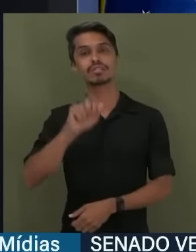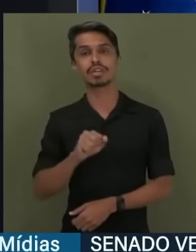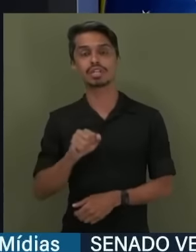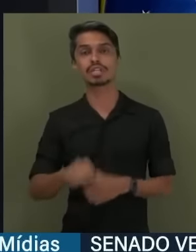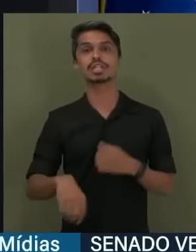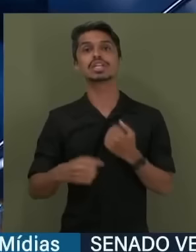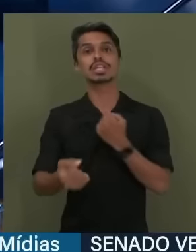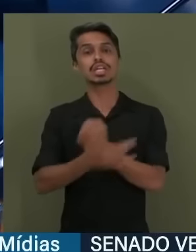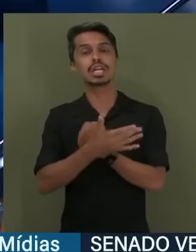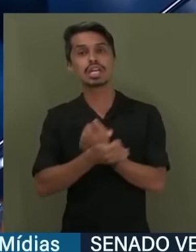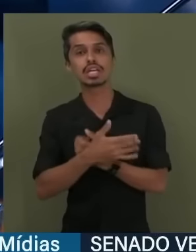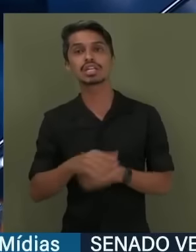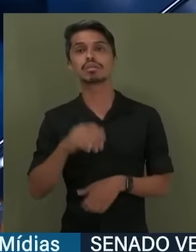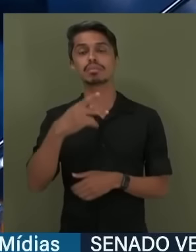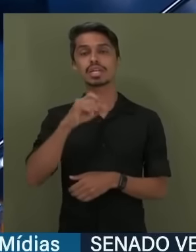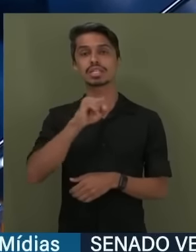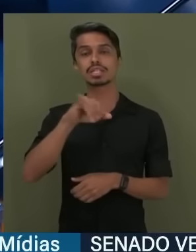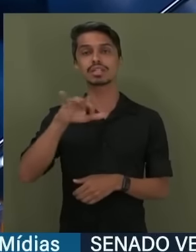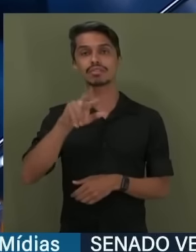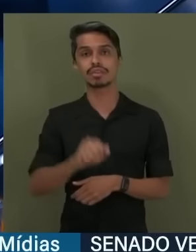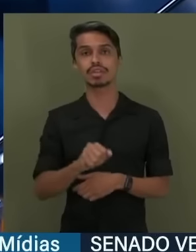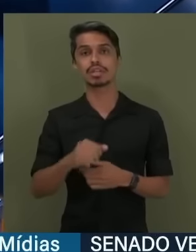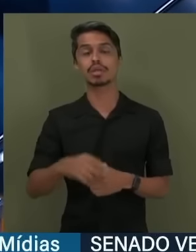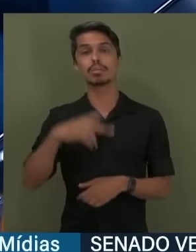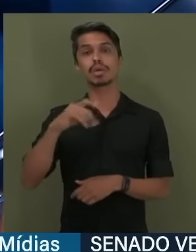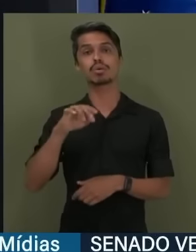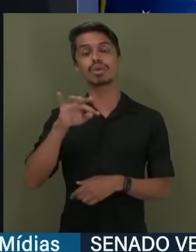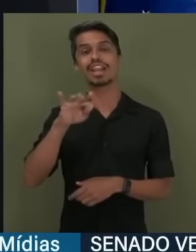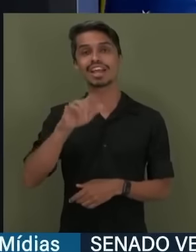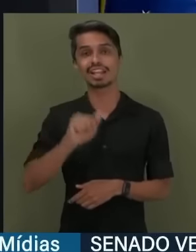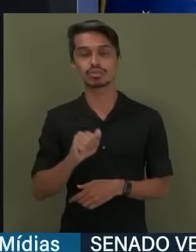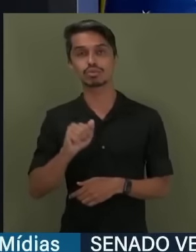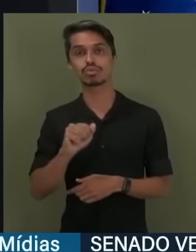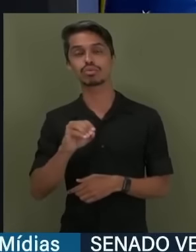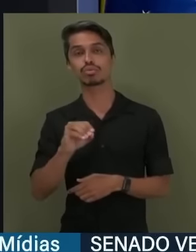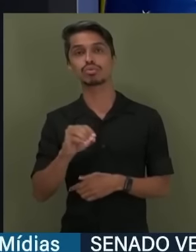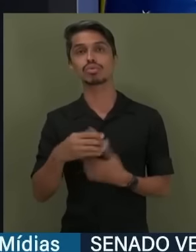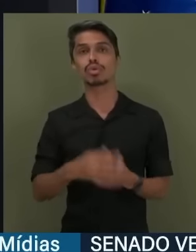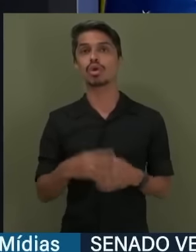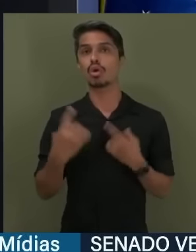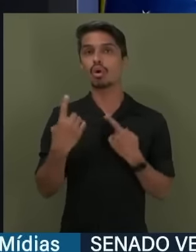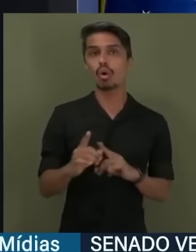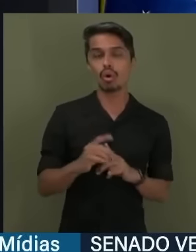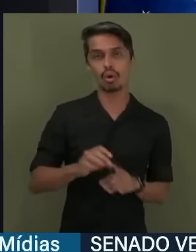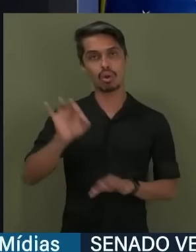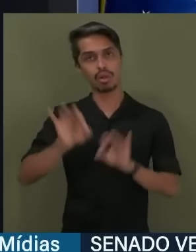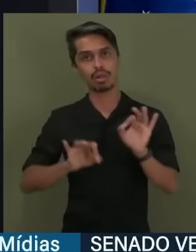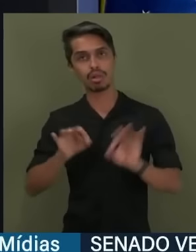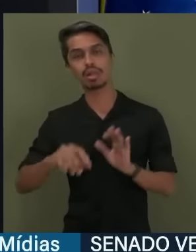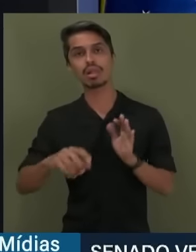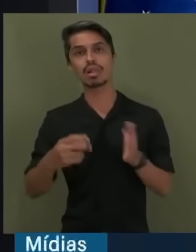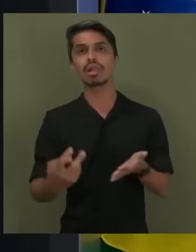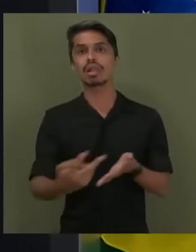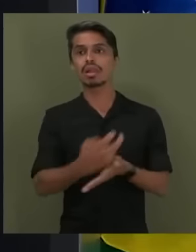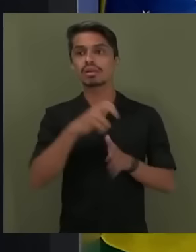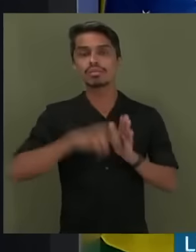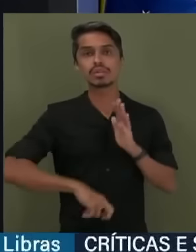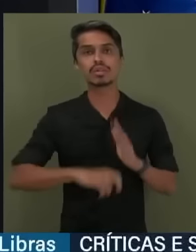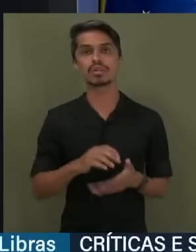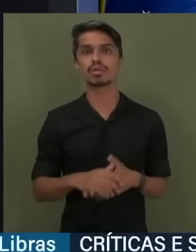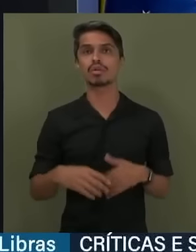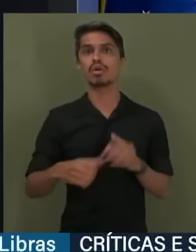corrupção passiva, o crime de peculato, o crime de extorsão, o crime contra a ordem tributária, o crime contra o sistema financeiro, o crime